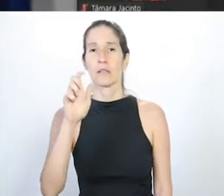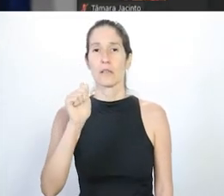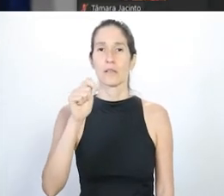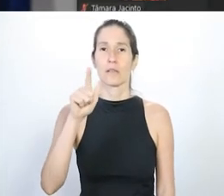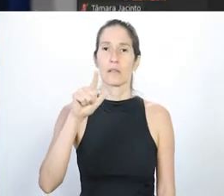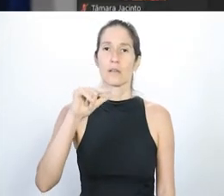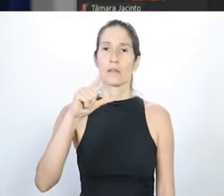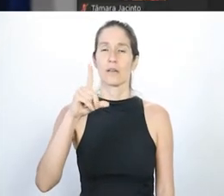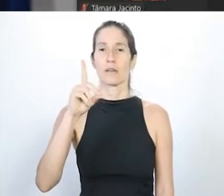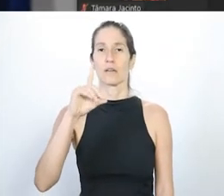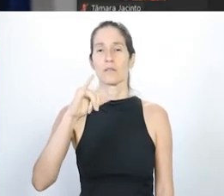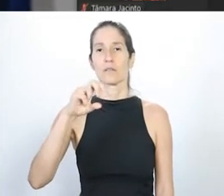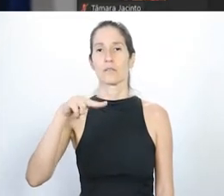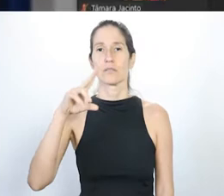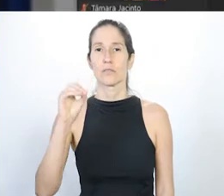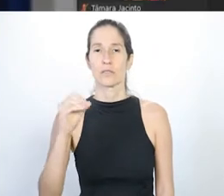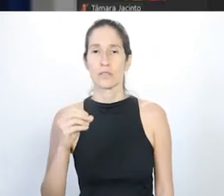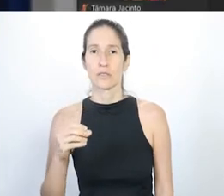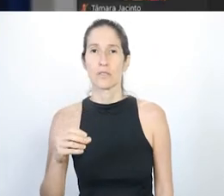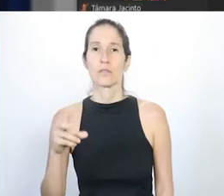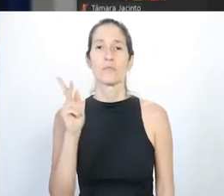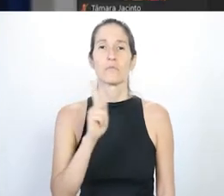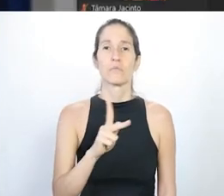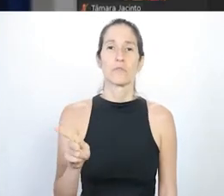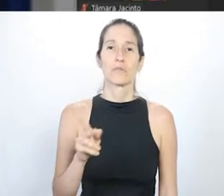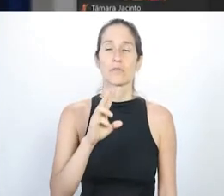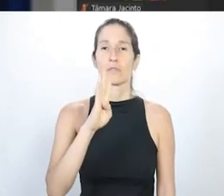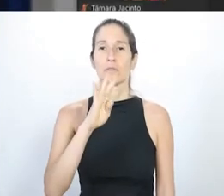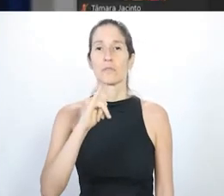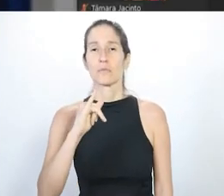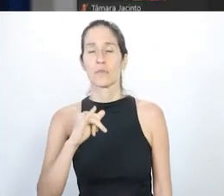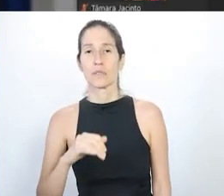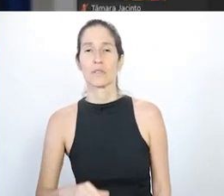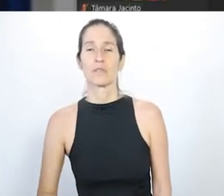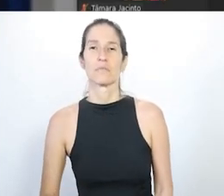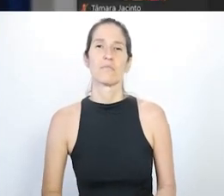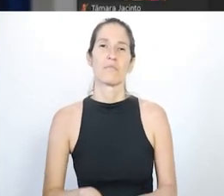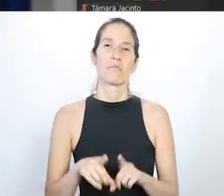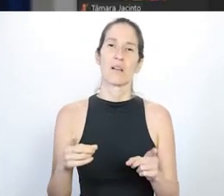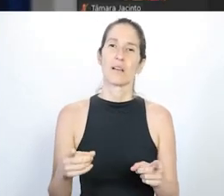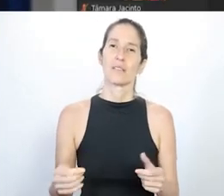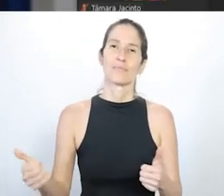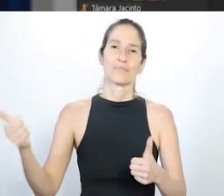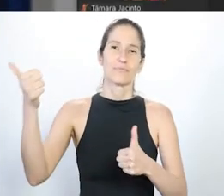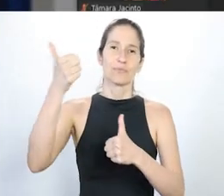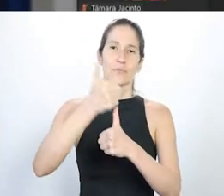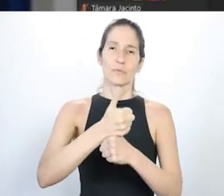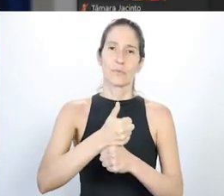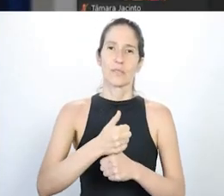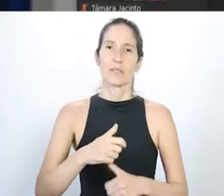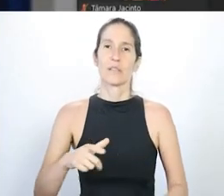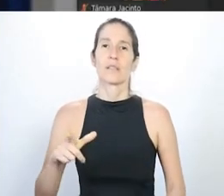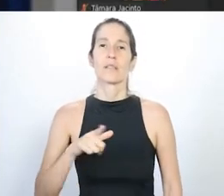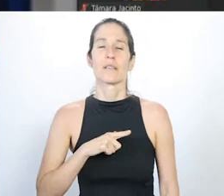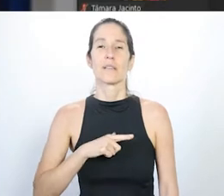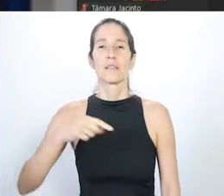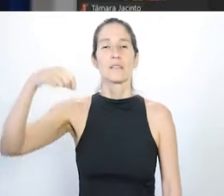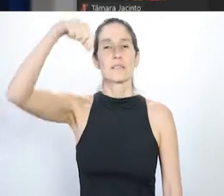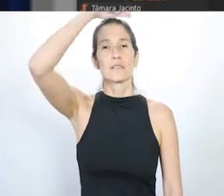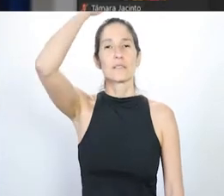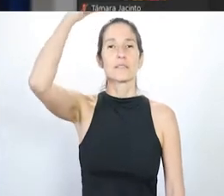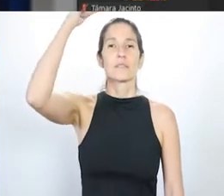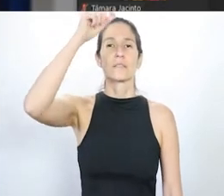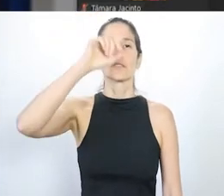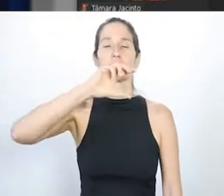Bi de Nazaré, com o mestre Anderson, mas o mestre Santino Cirandeiro já está com 80 e poucos anos e ainda cantando